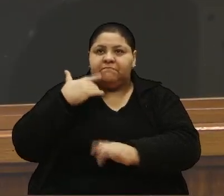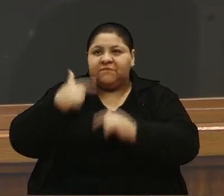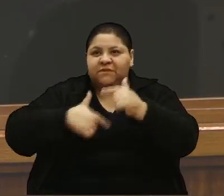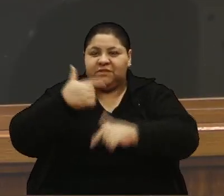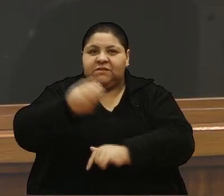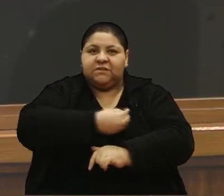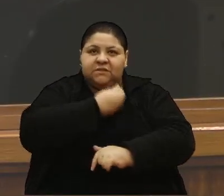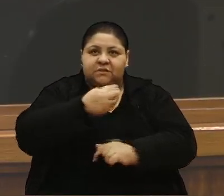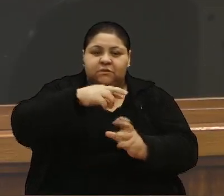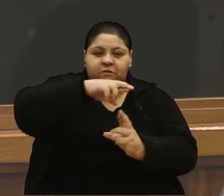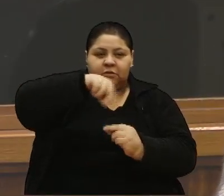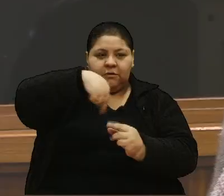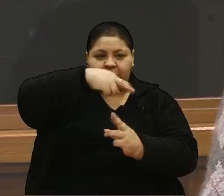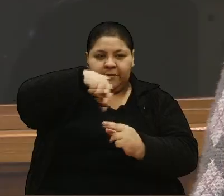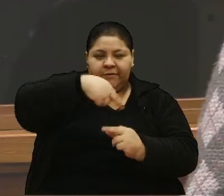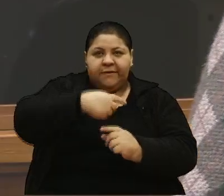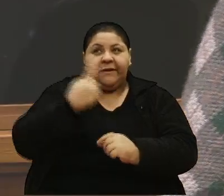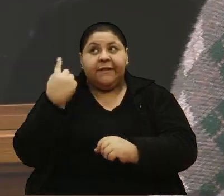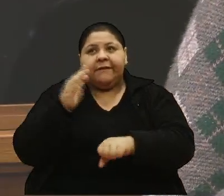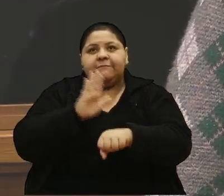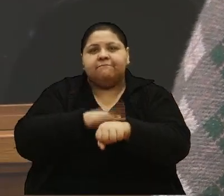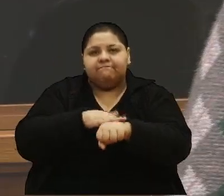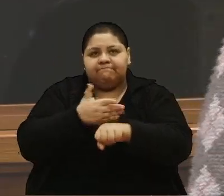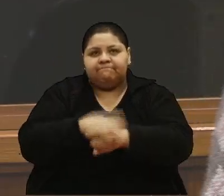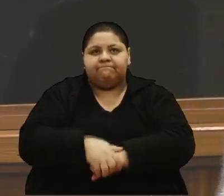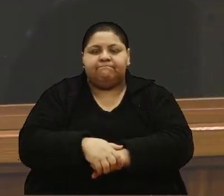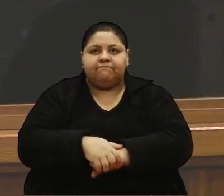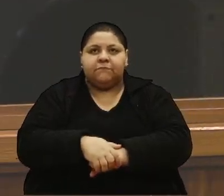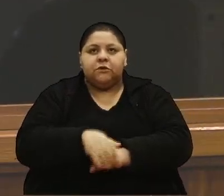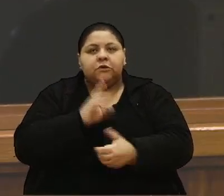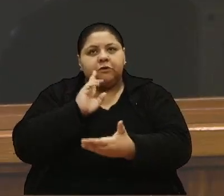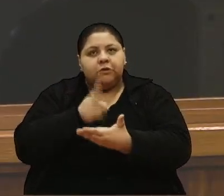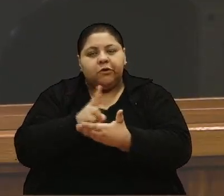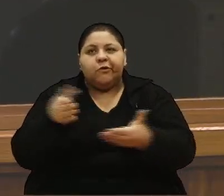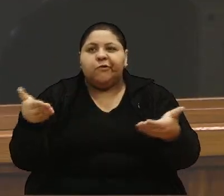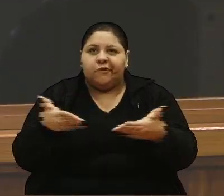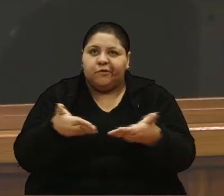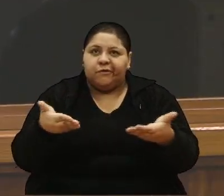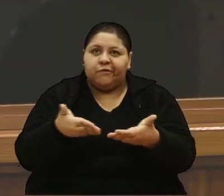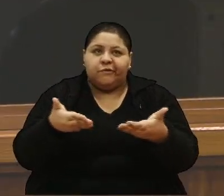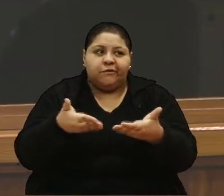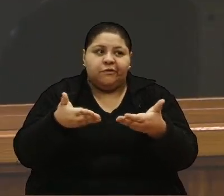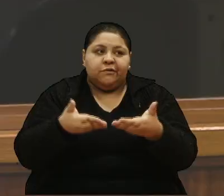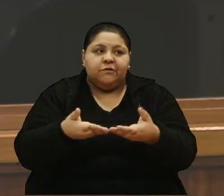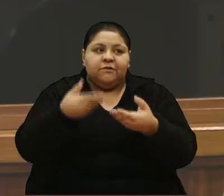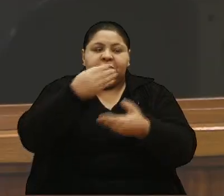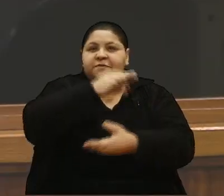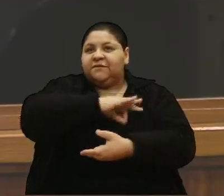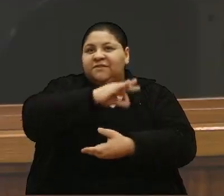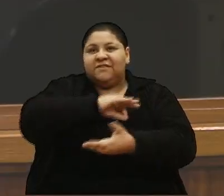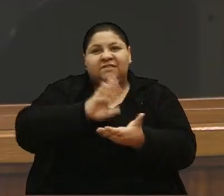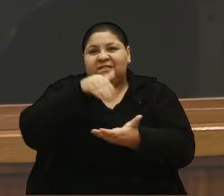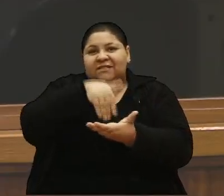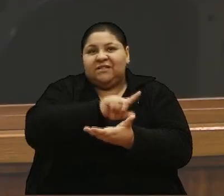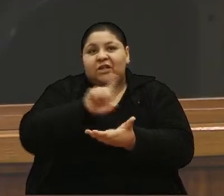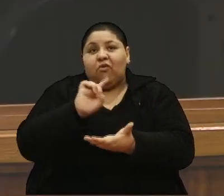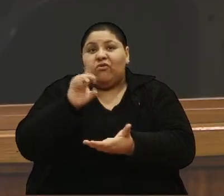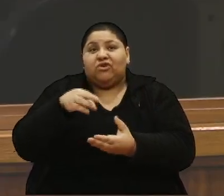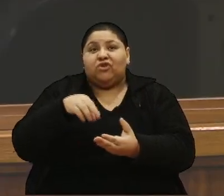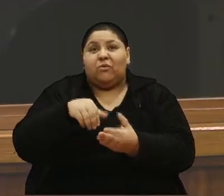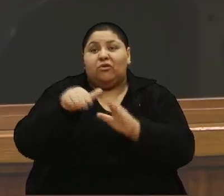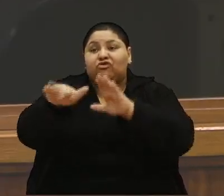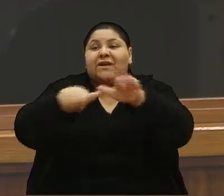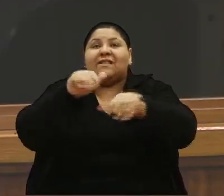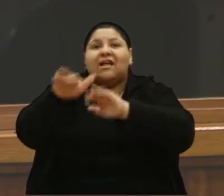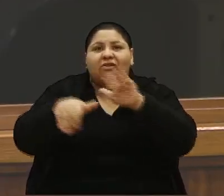com reciclagem naquele momento e se mantinha. Hoje eles não recebem um salário mínimo, e não é só por causa dos catadores.